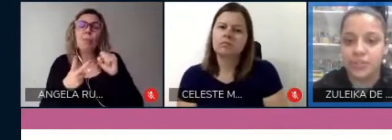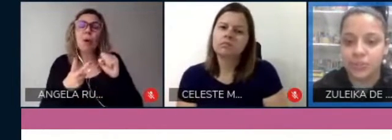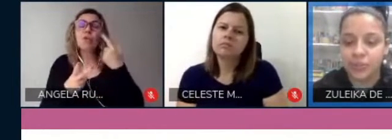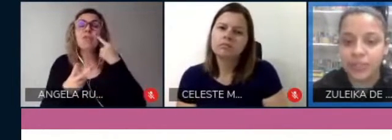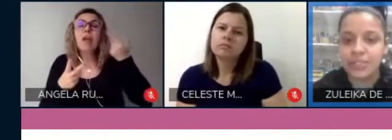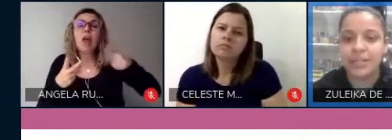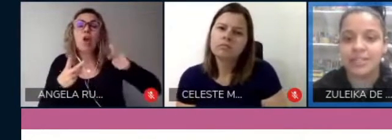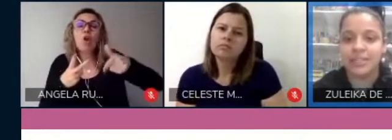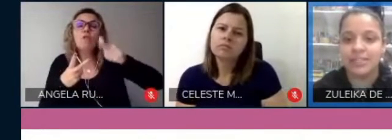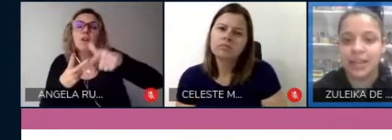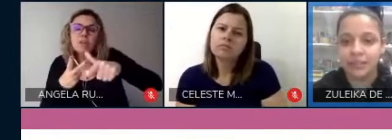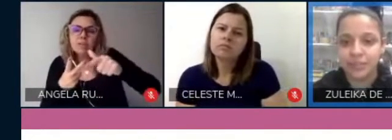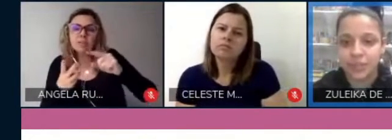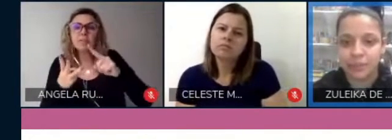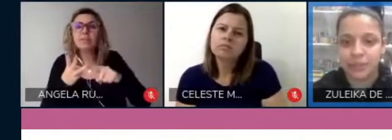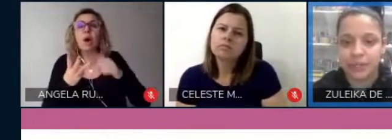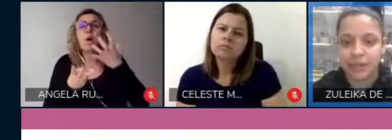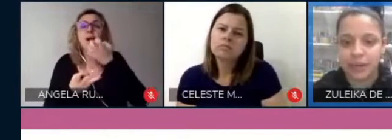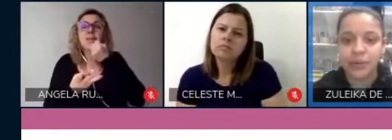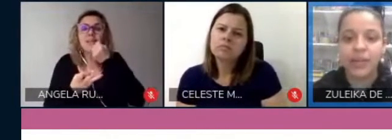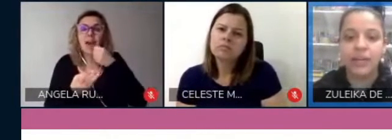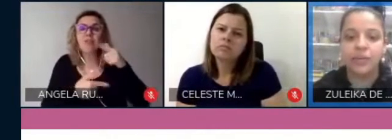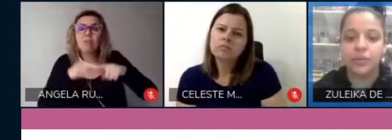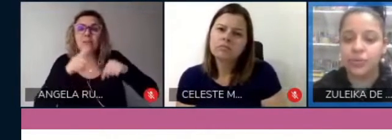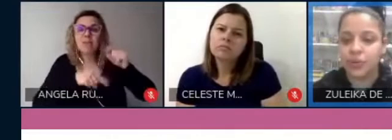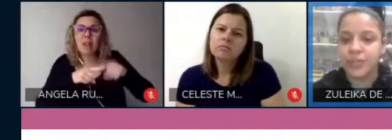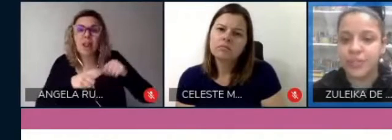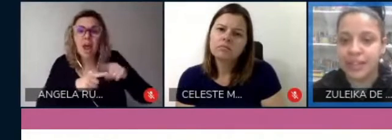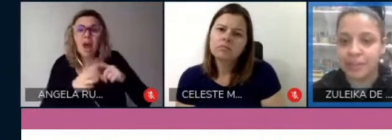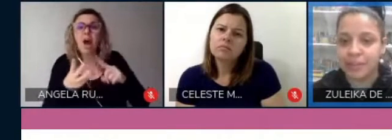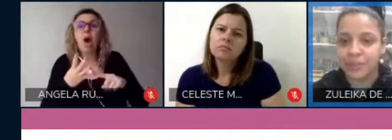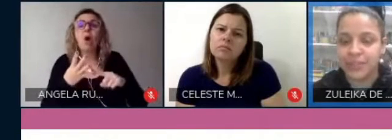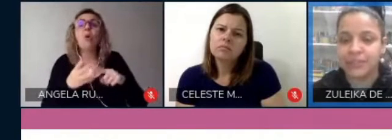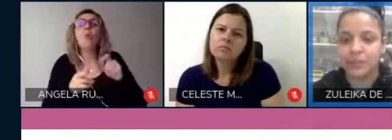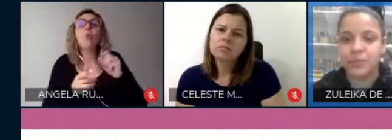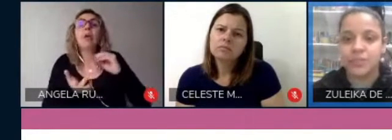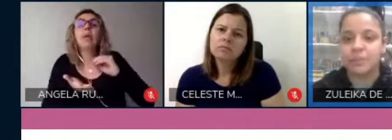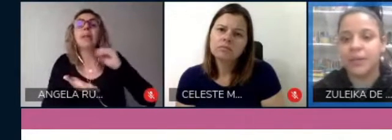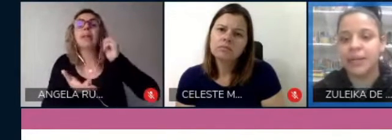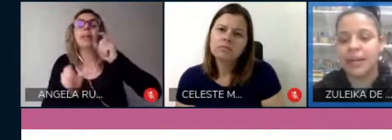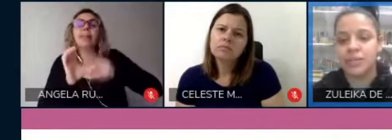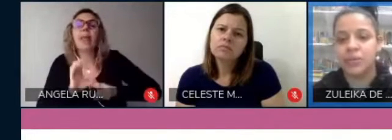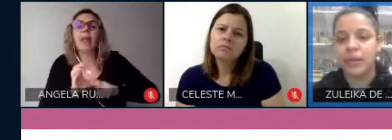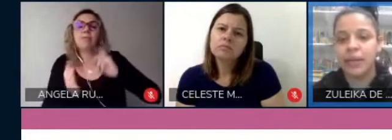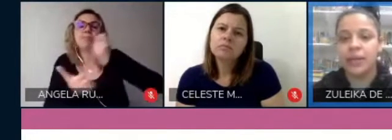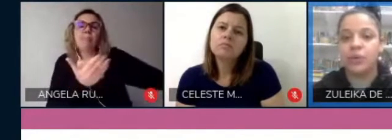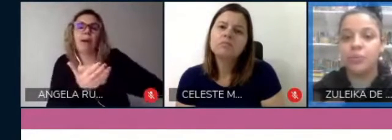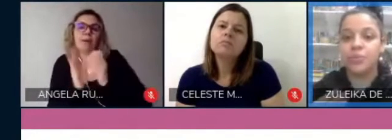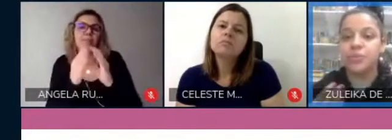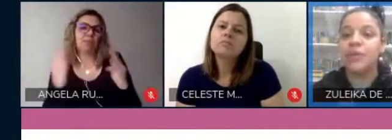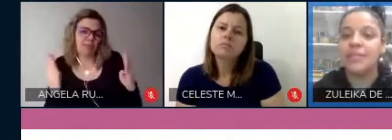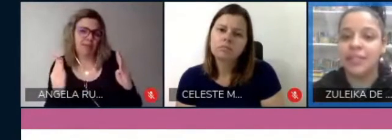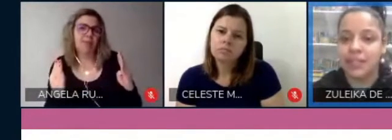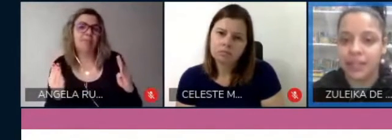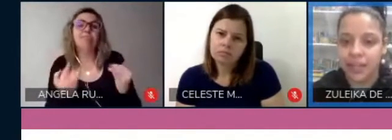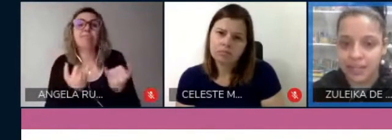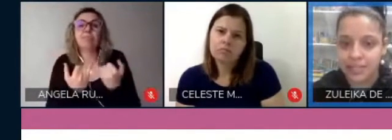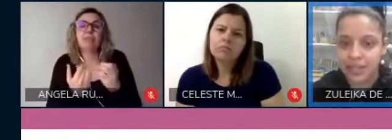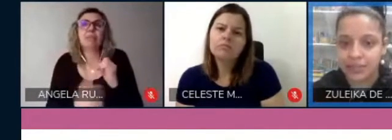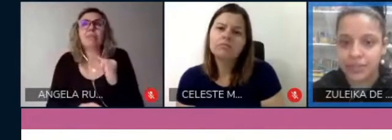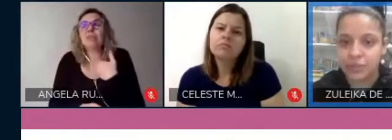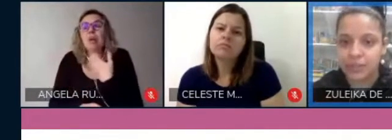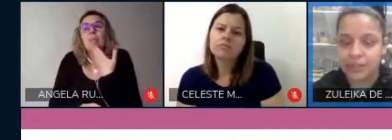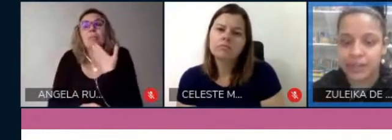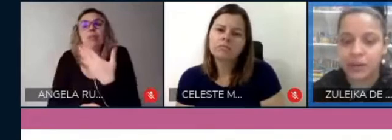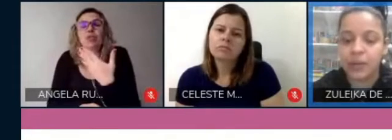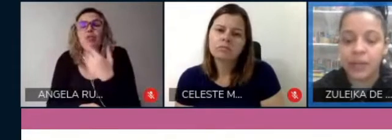minhas renovações, as reservas de material e o controle de débitos. Então, se por acaso eu solicitei